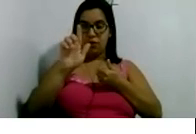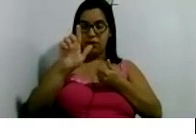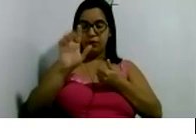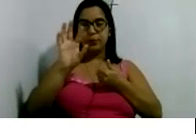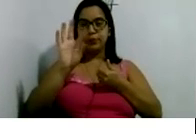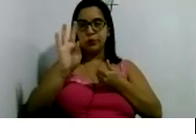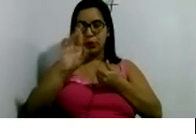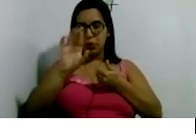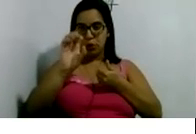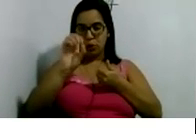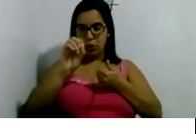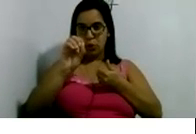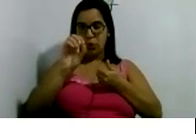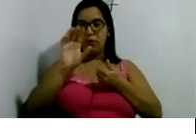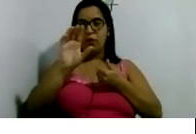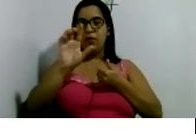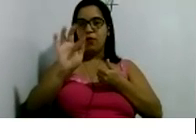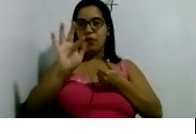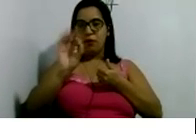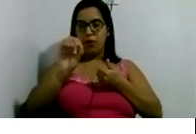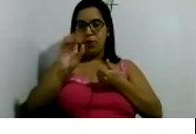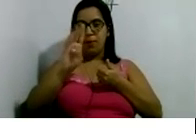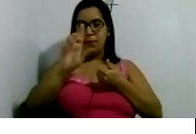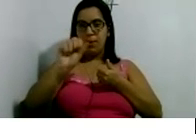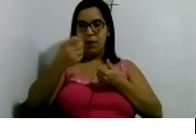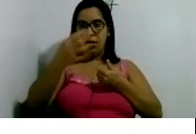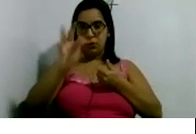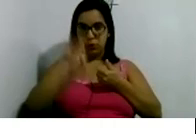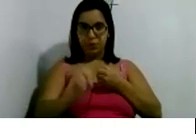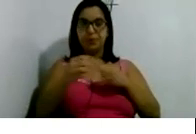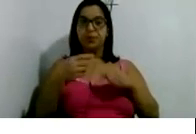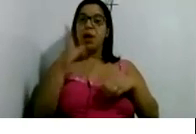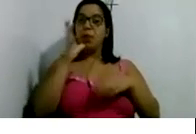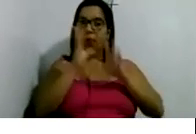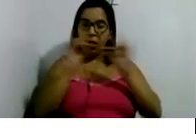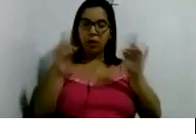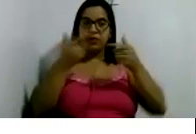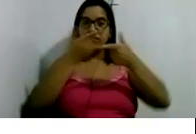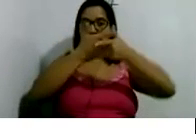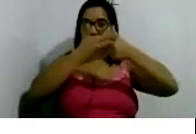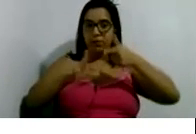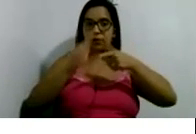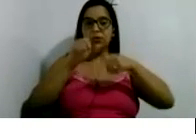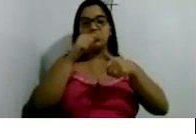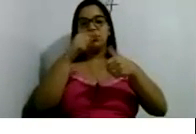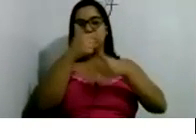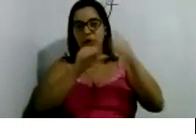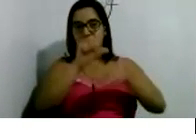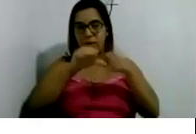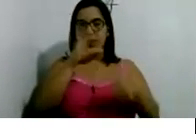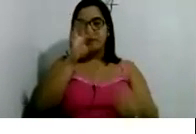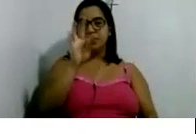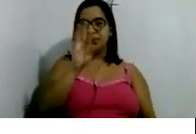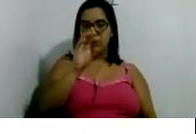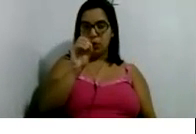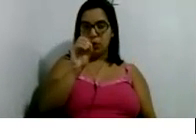Então, com o aumento do líquido na cavidade, o blastômero vai ser separado em trofoblasto, que são as células